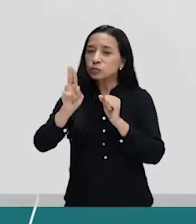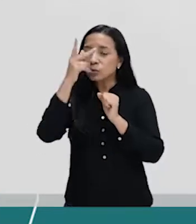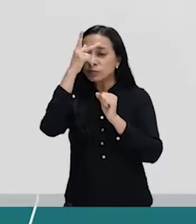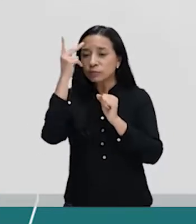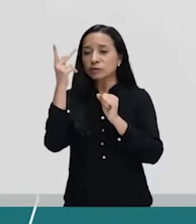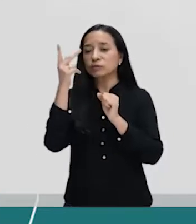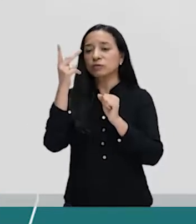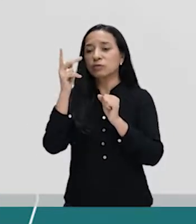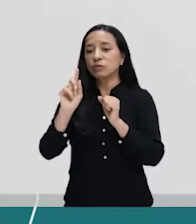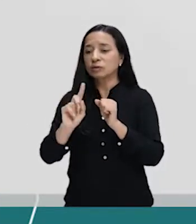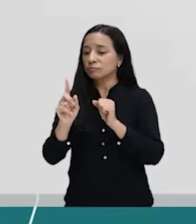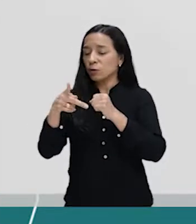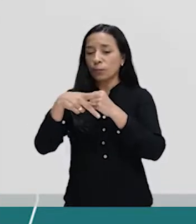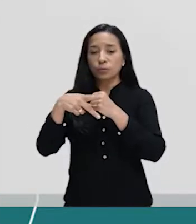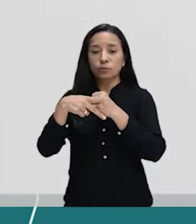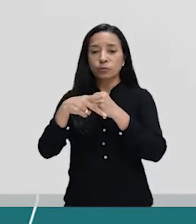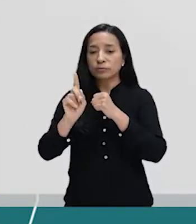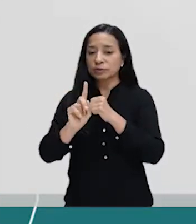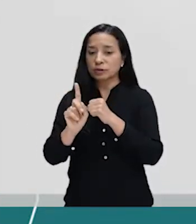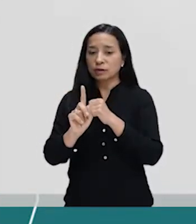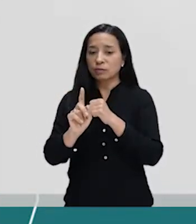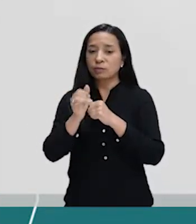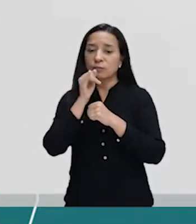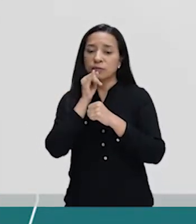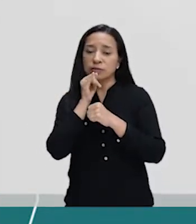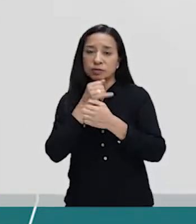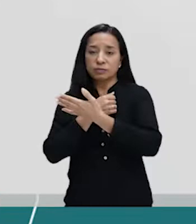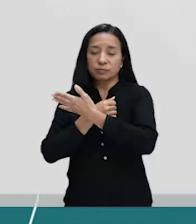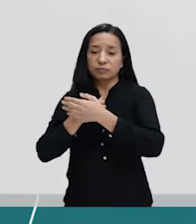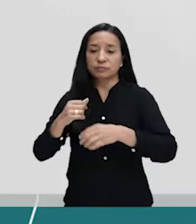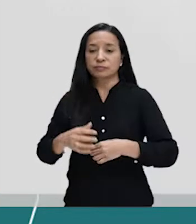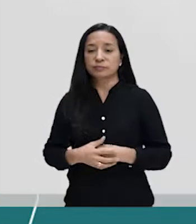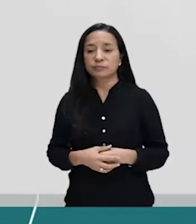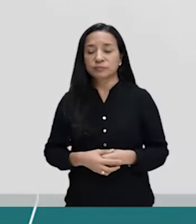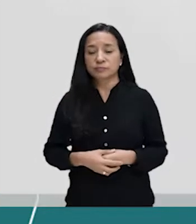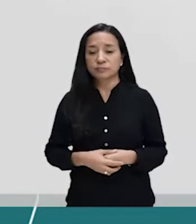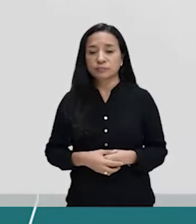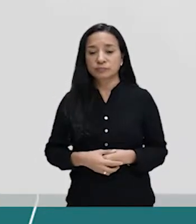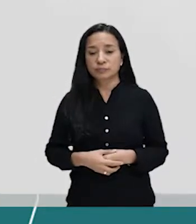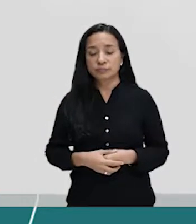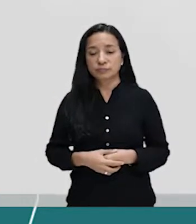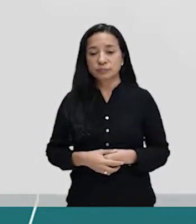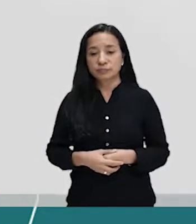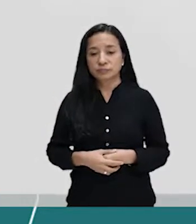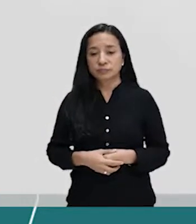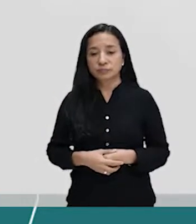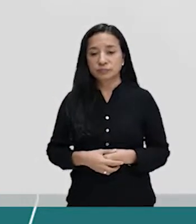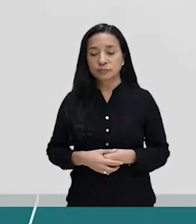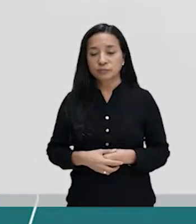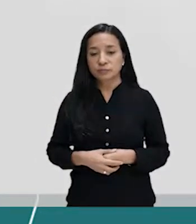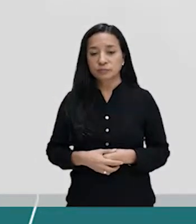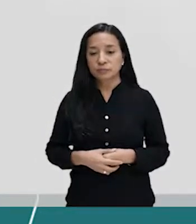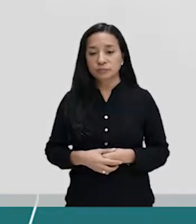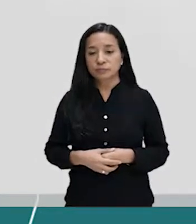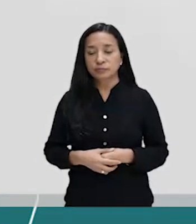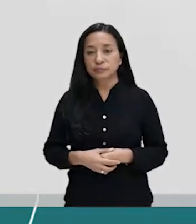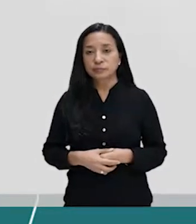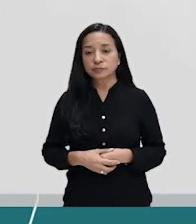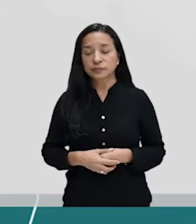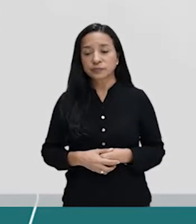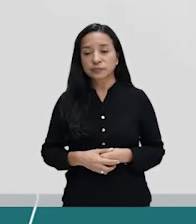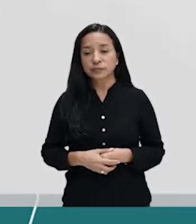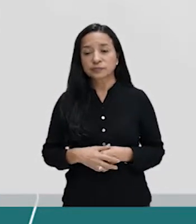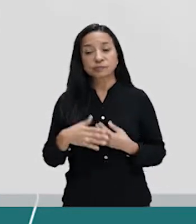reduzida do senhor, né? O seu João está em casa? Seu Joaquim entregou as compras? O seu Manuel esqueceu de assinar